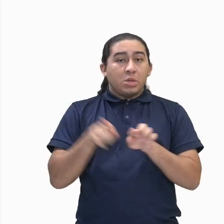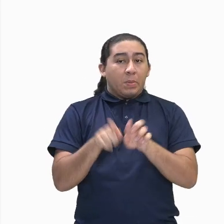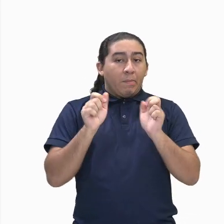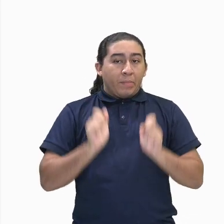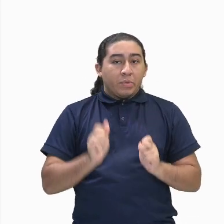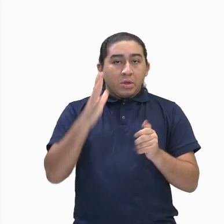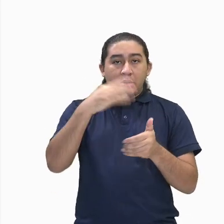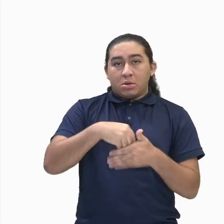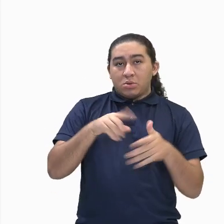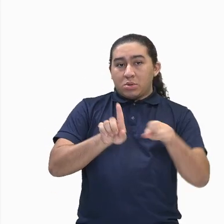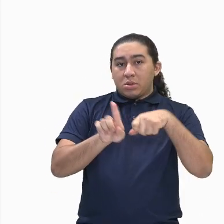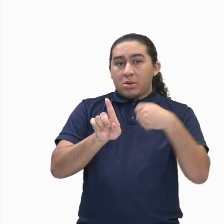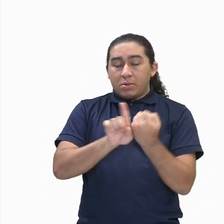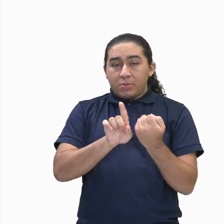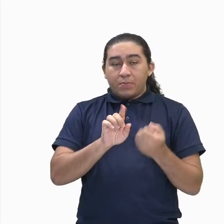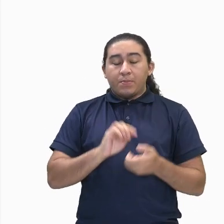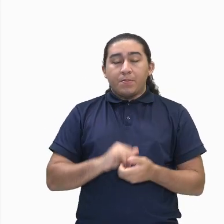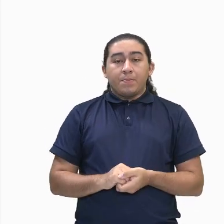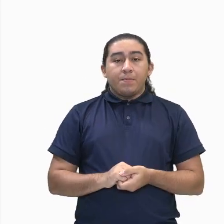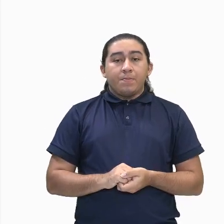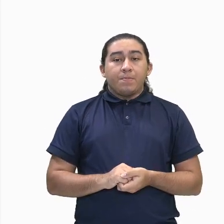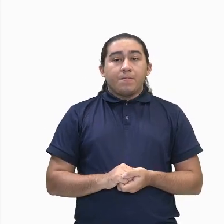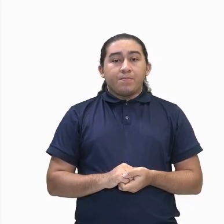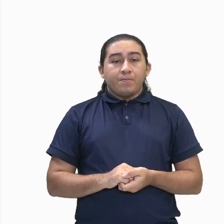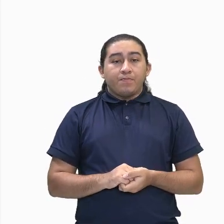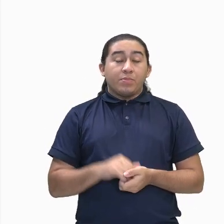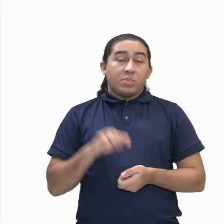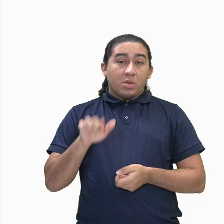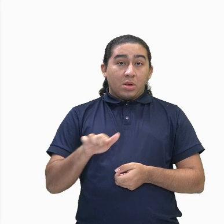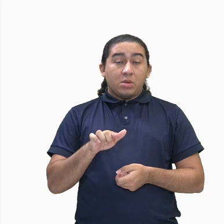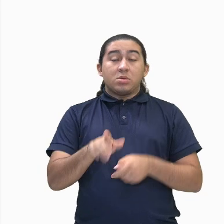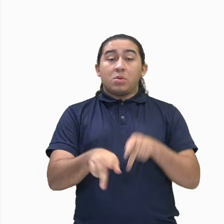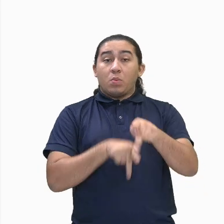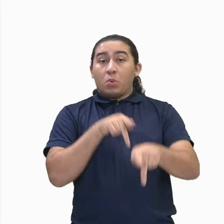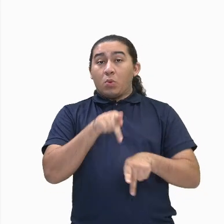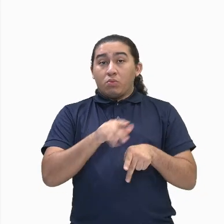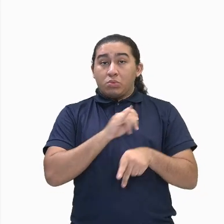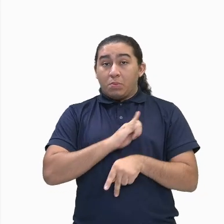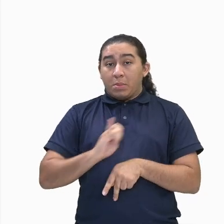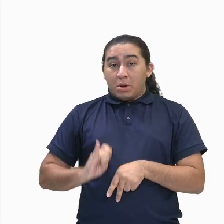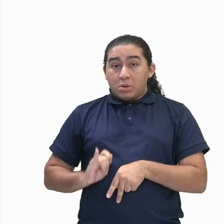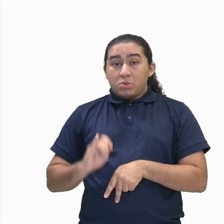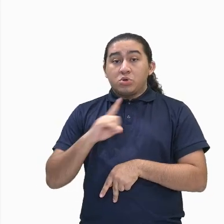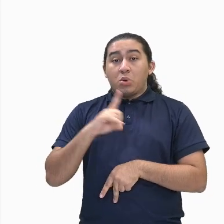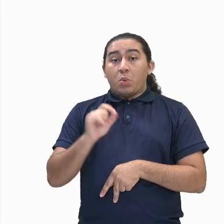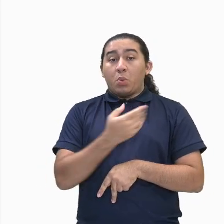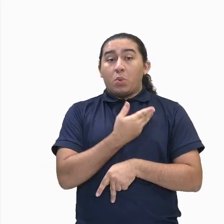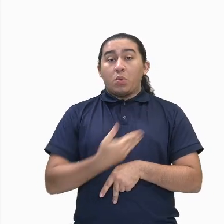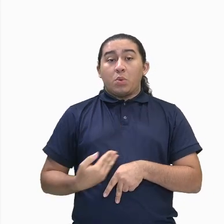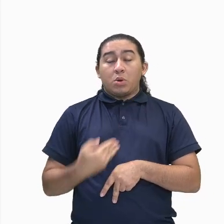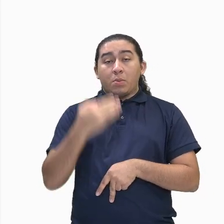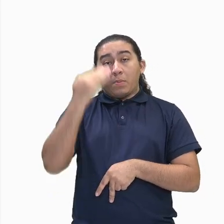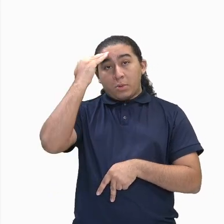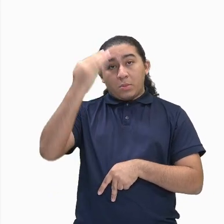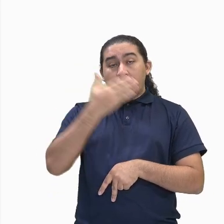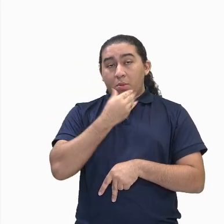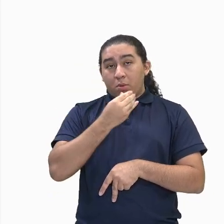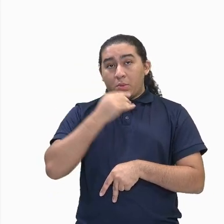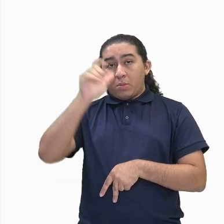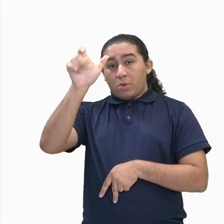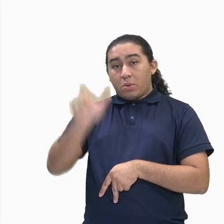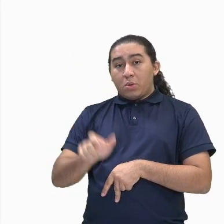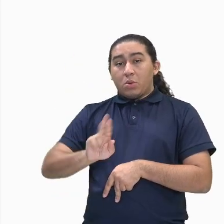dessa sociedade. O Império Songhai era governado por um imperador chamado